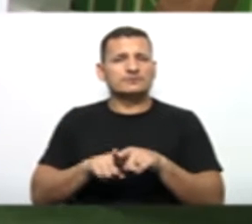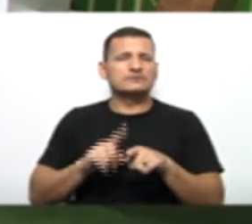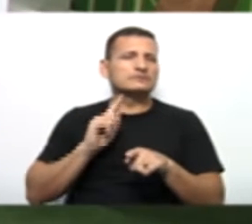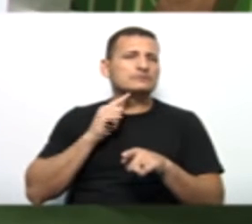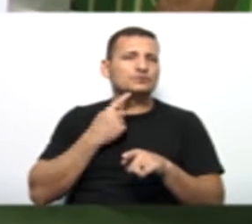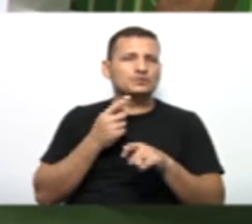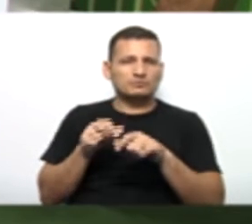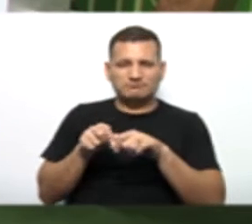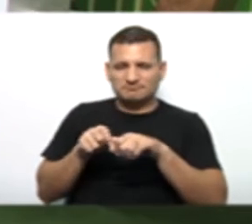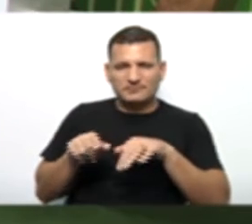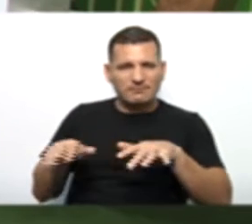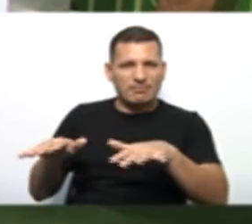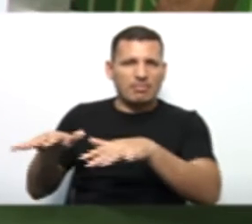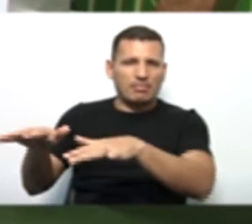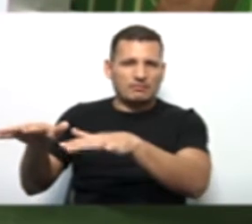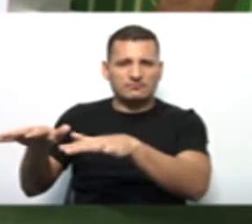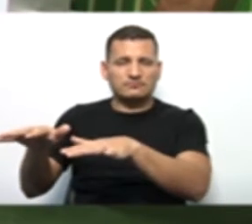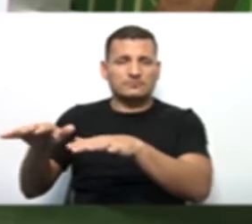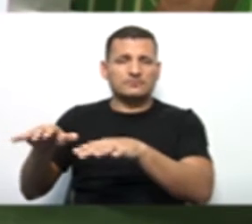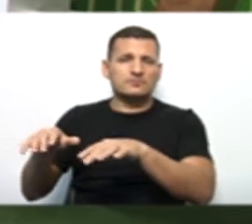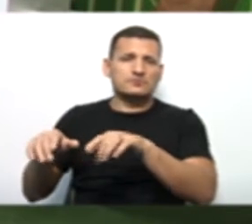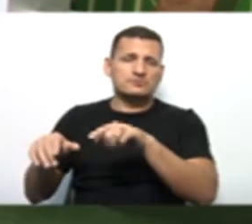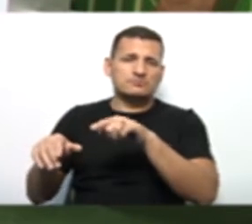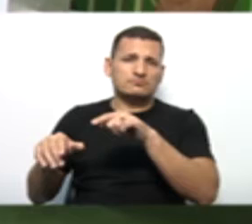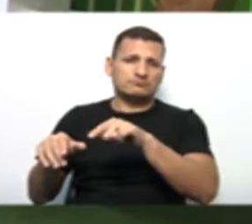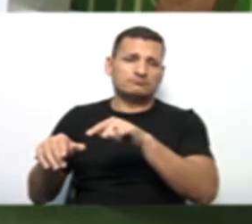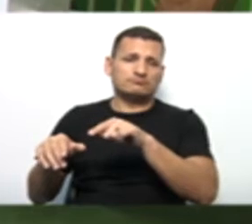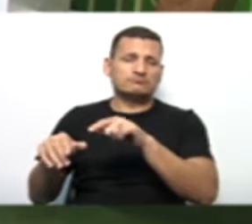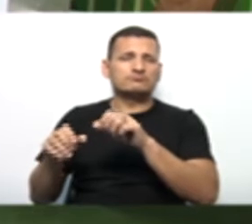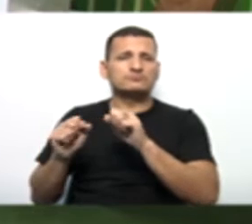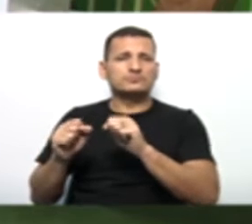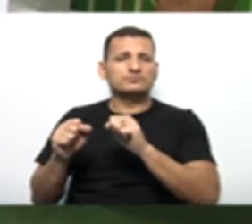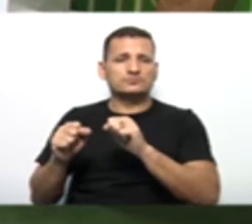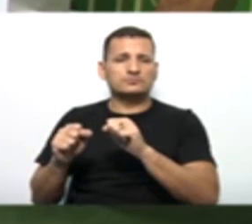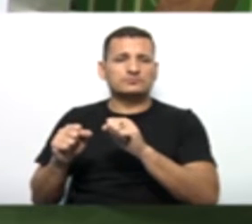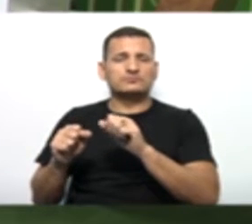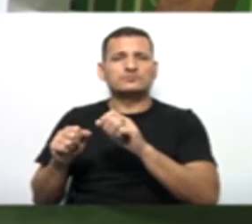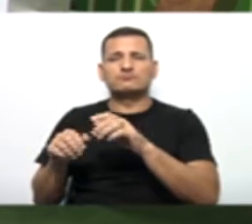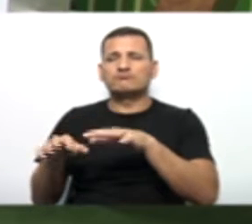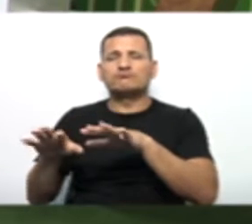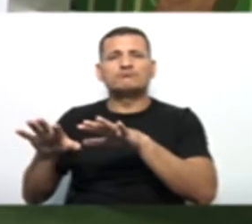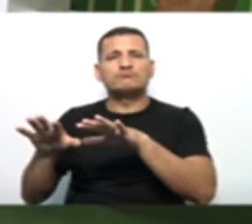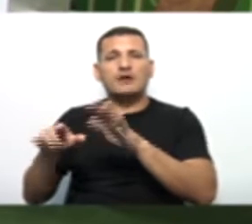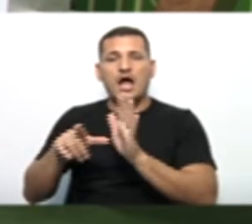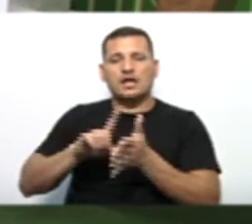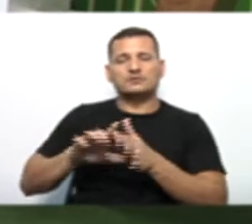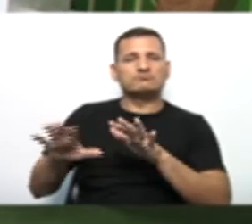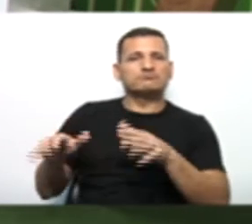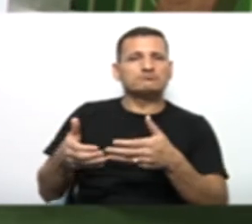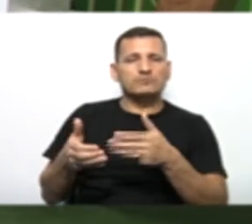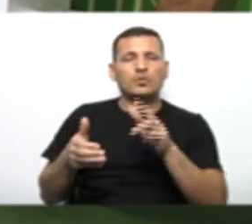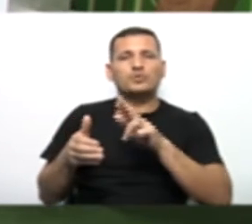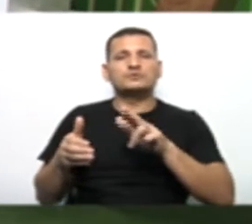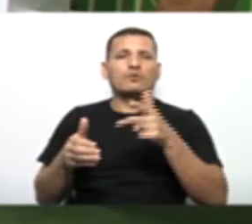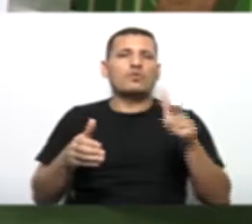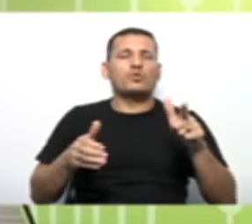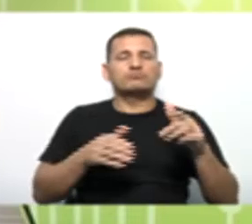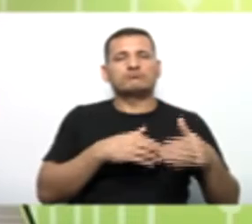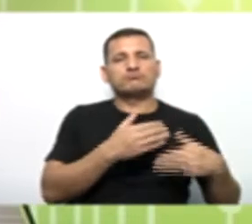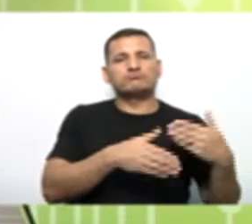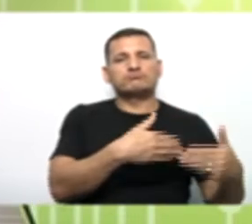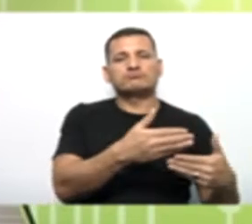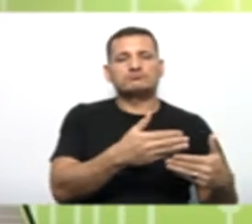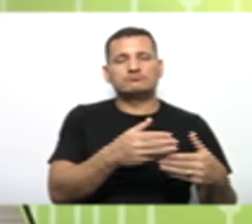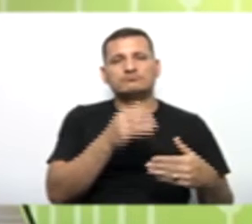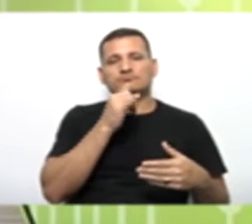foi descartado, ele poderia ser inclusive um resíduo que poderia ser utilizado em outro processo produtivo. Como nós vemos, por exemplo,